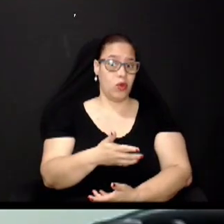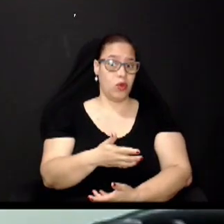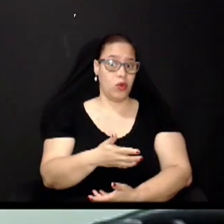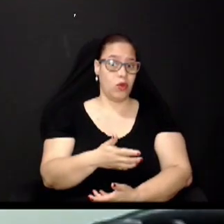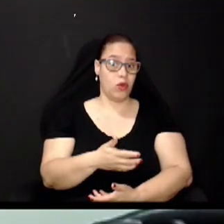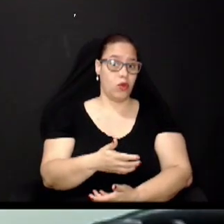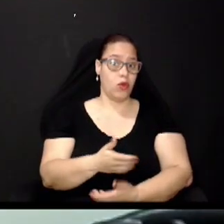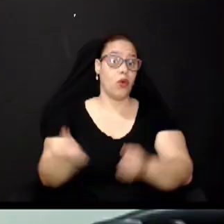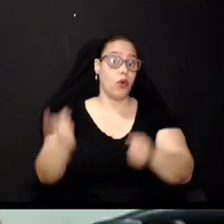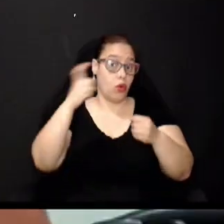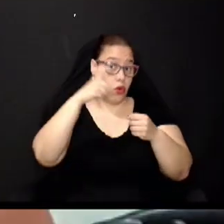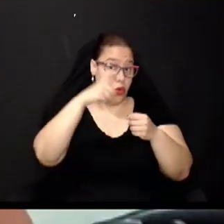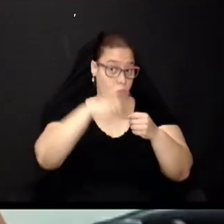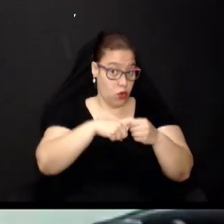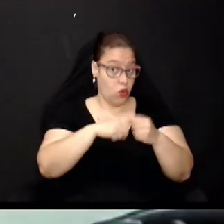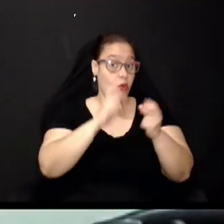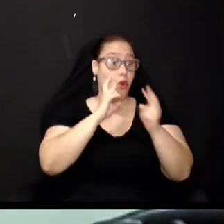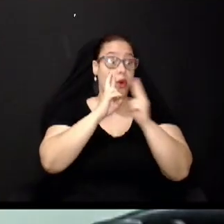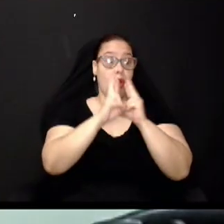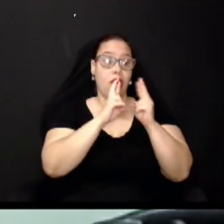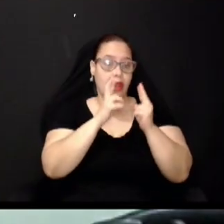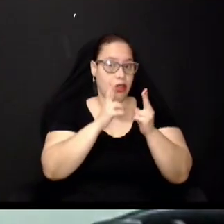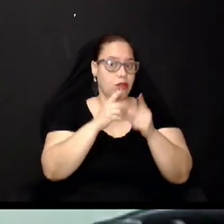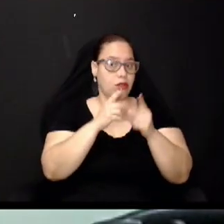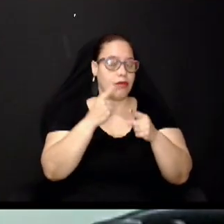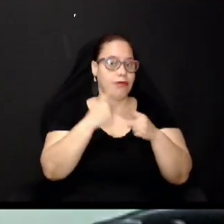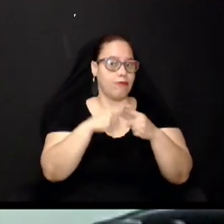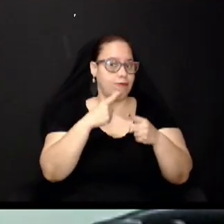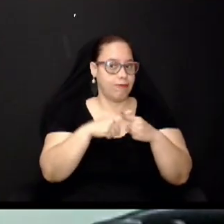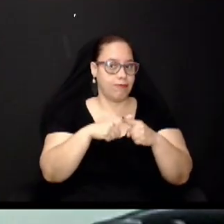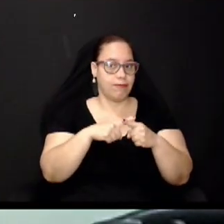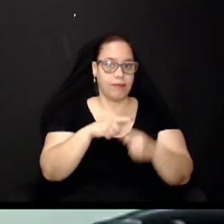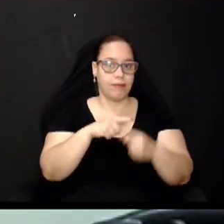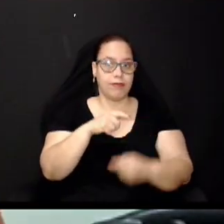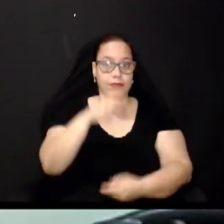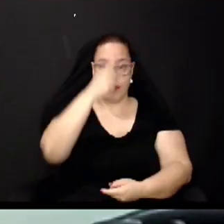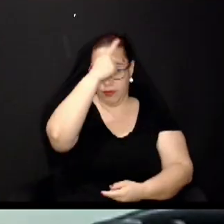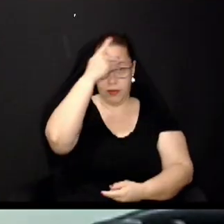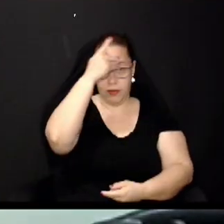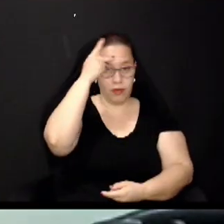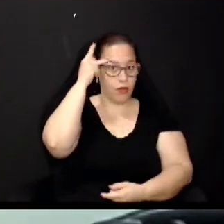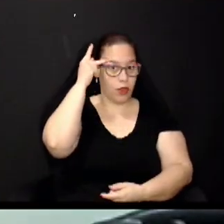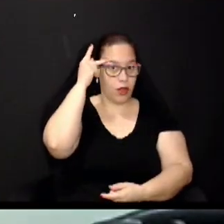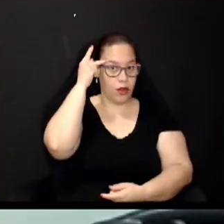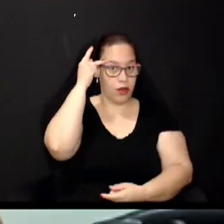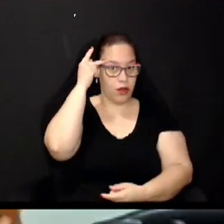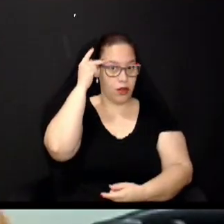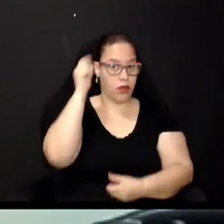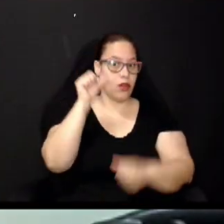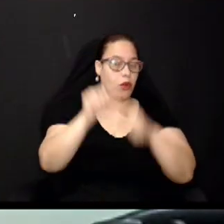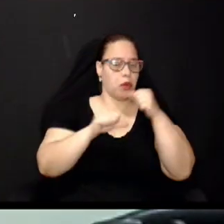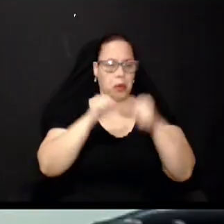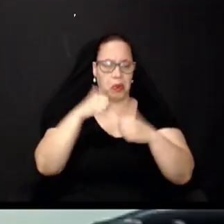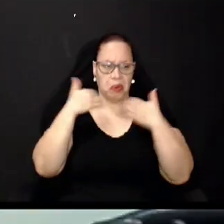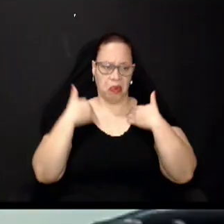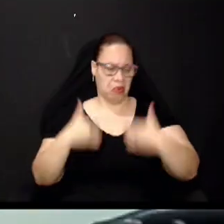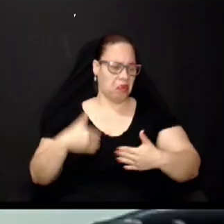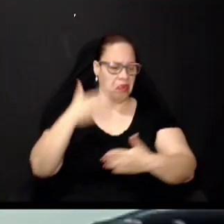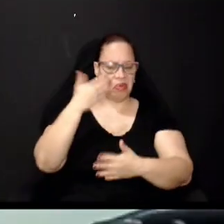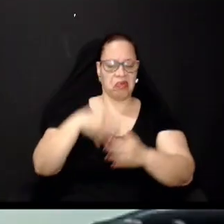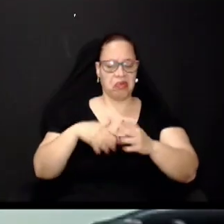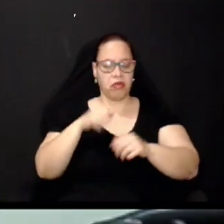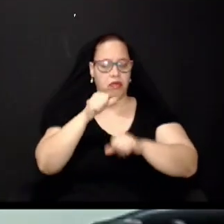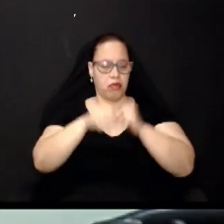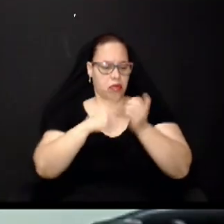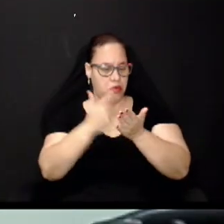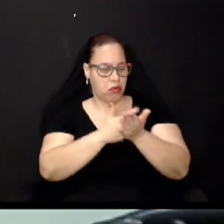para o relacionamento, porque às vezes a pessoa, né, ela está totalmente, ela já trocou visual, já se repaginou, né,